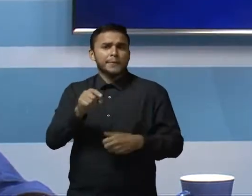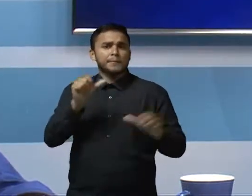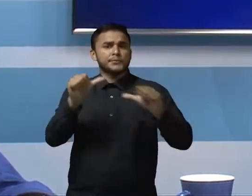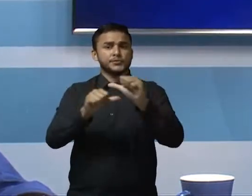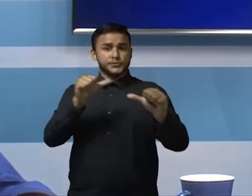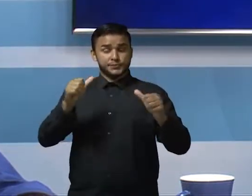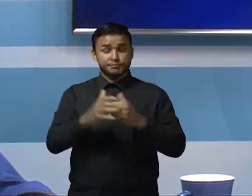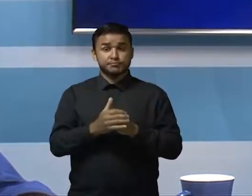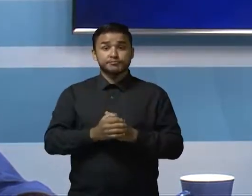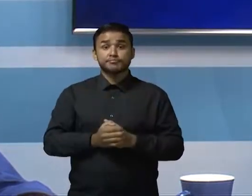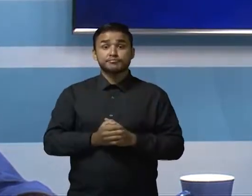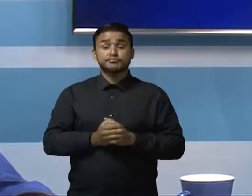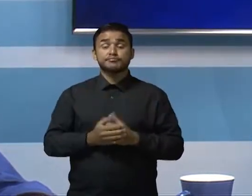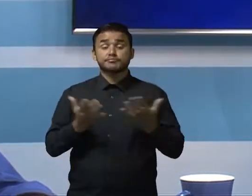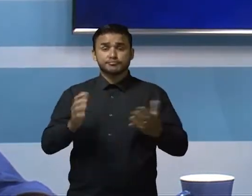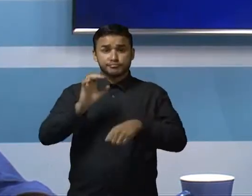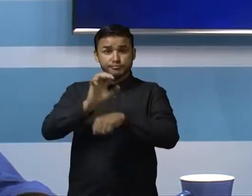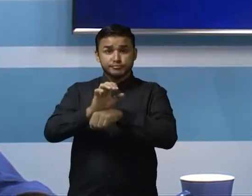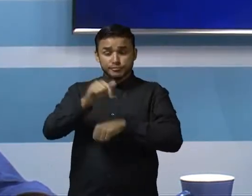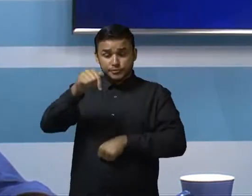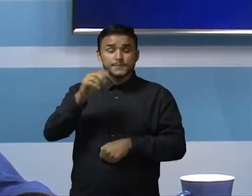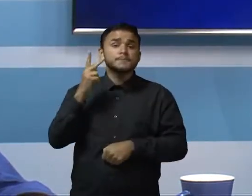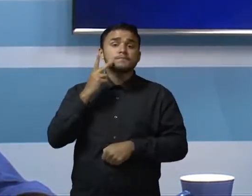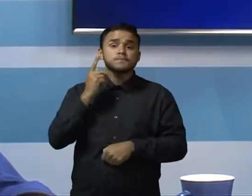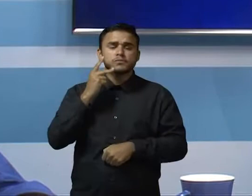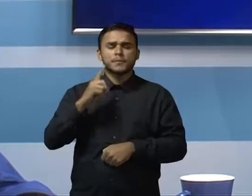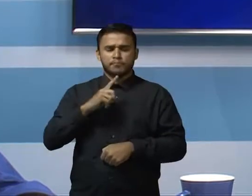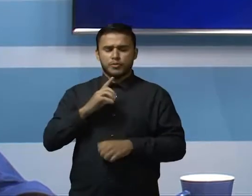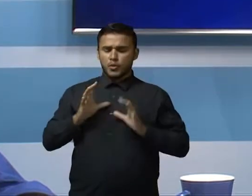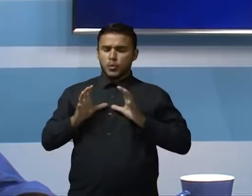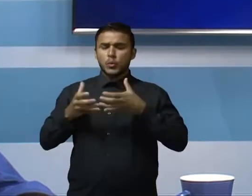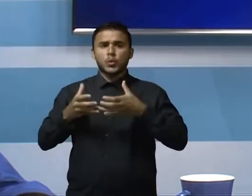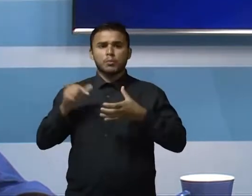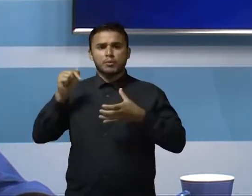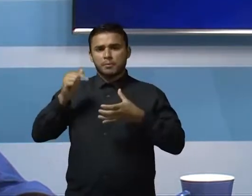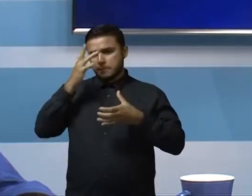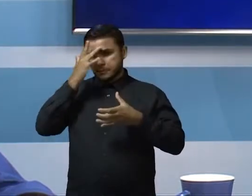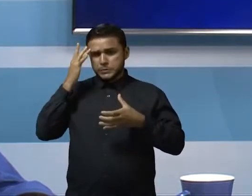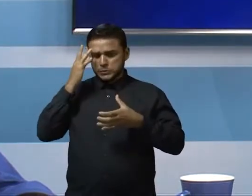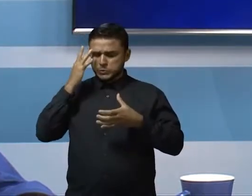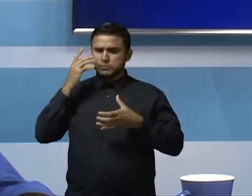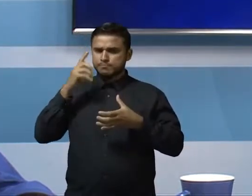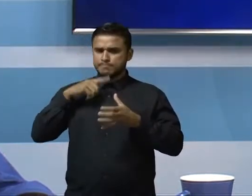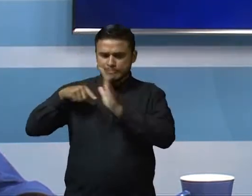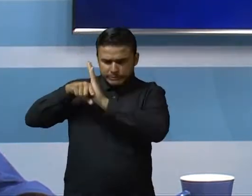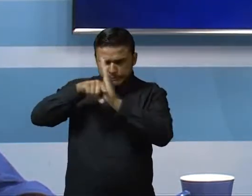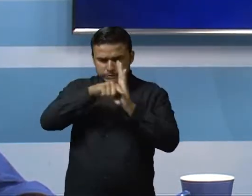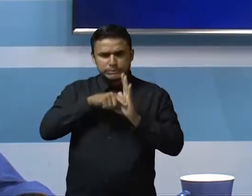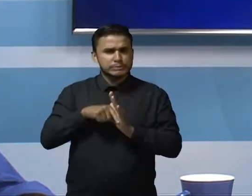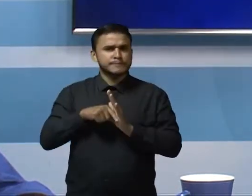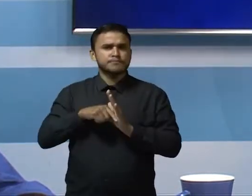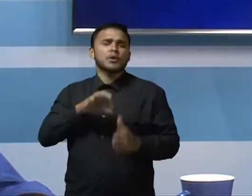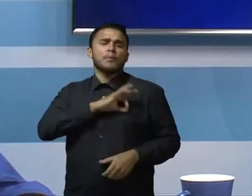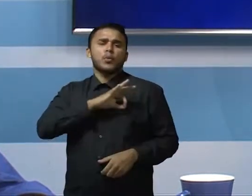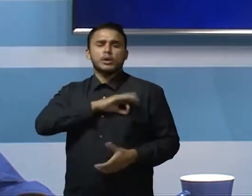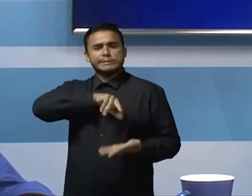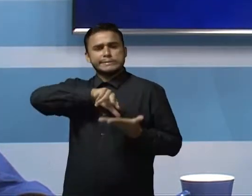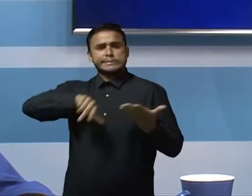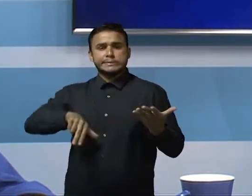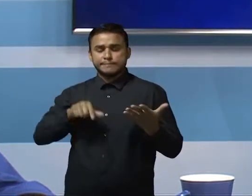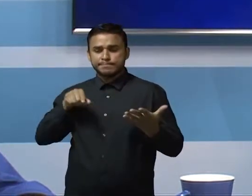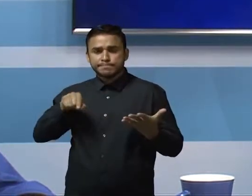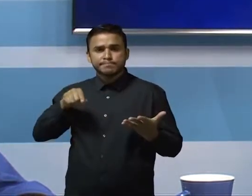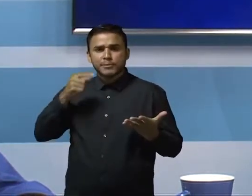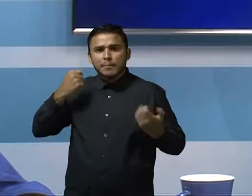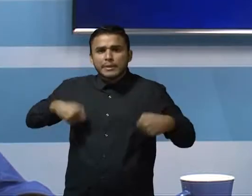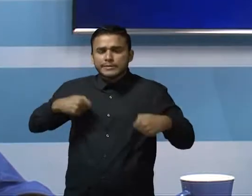Ceará, da criação do Centro Integrado de Inteligência e Investigação, enfim, que é algo extremamente carente. E